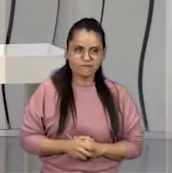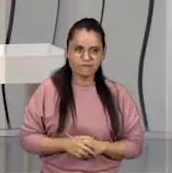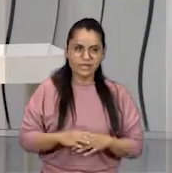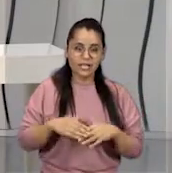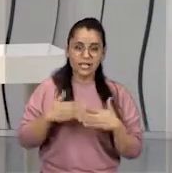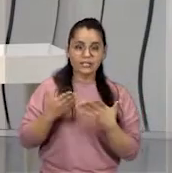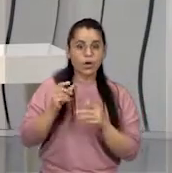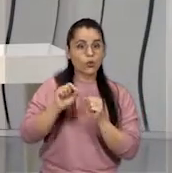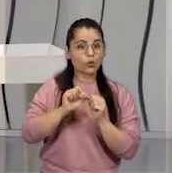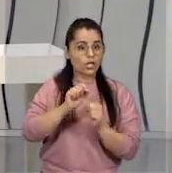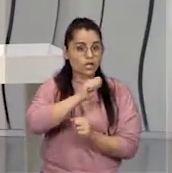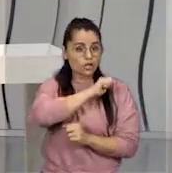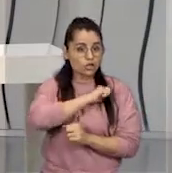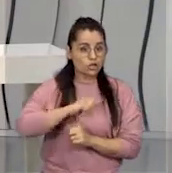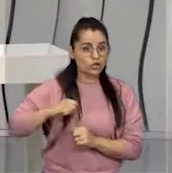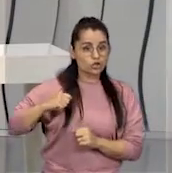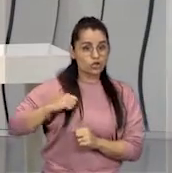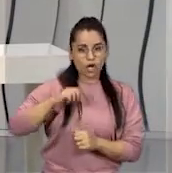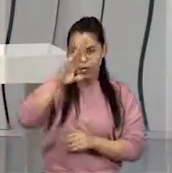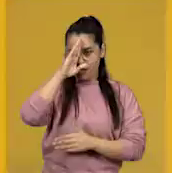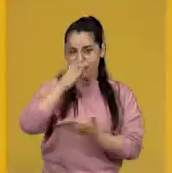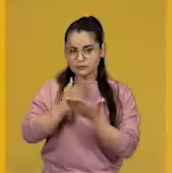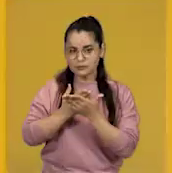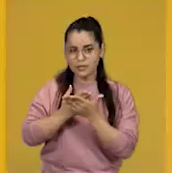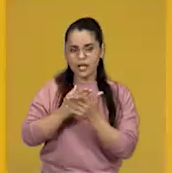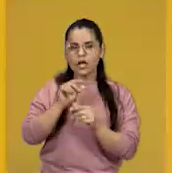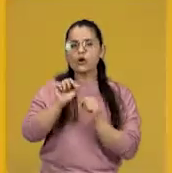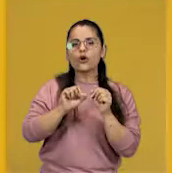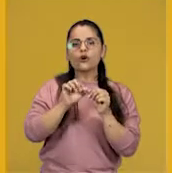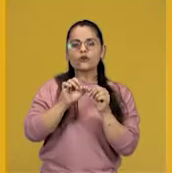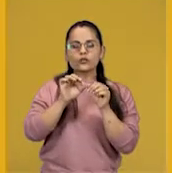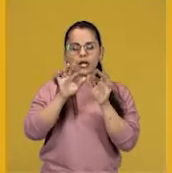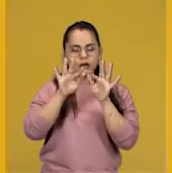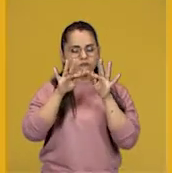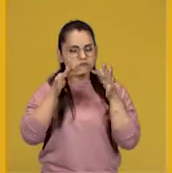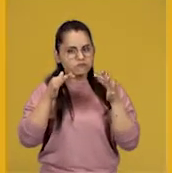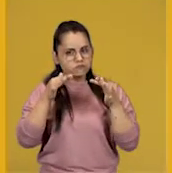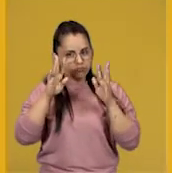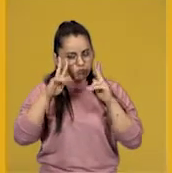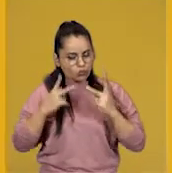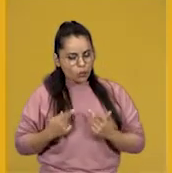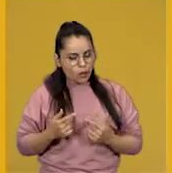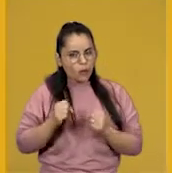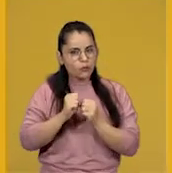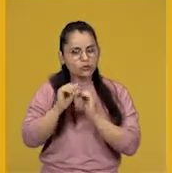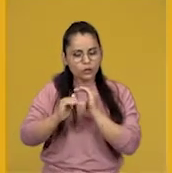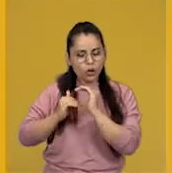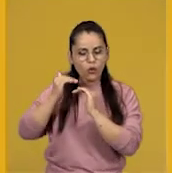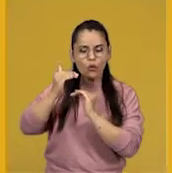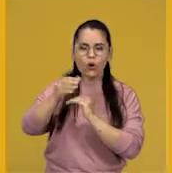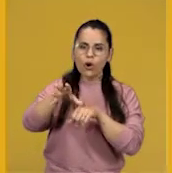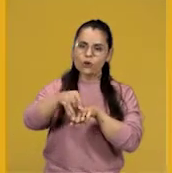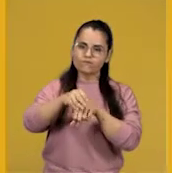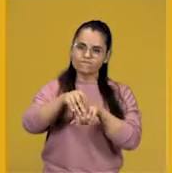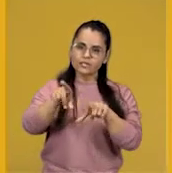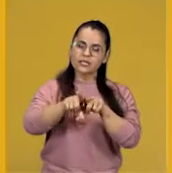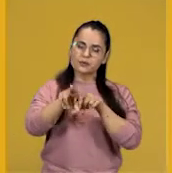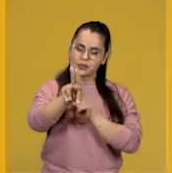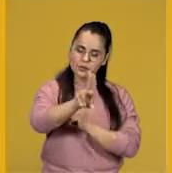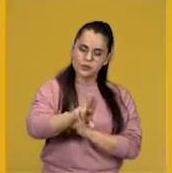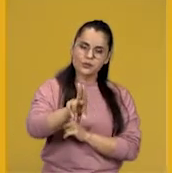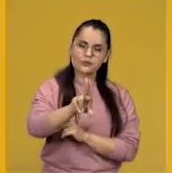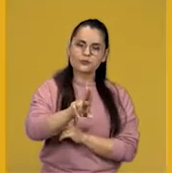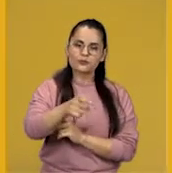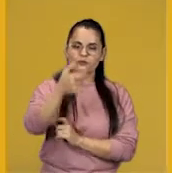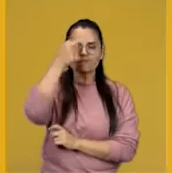Então, Sócrates acreditava que a virtude humana poderia ser alcançada pelo autoconhecimento e pela utilização